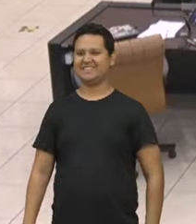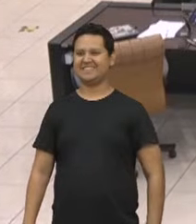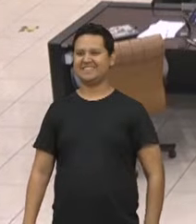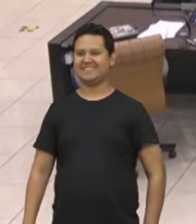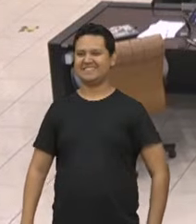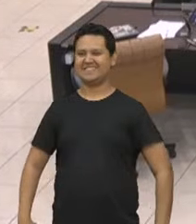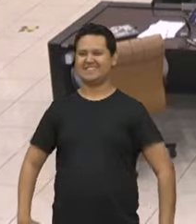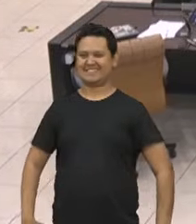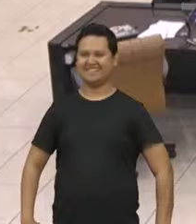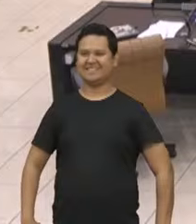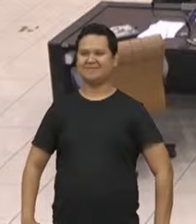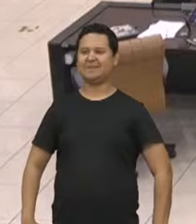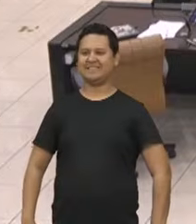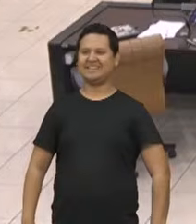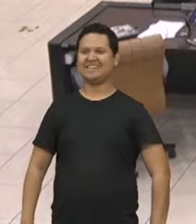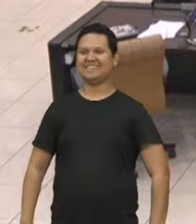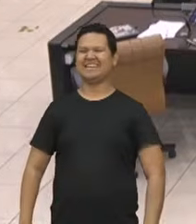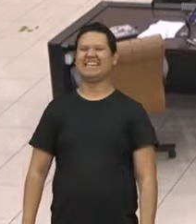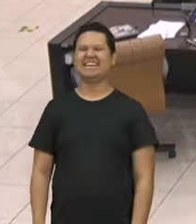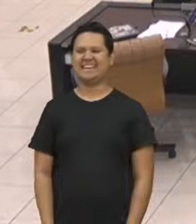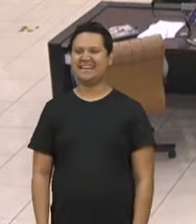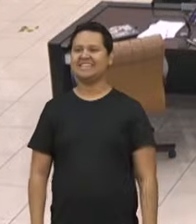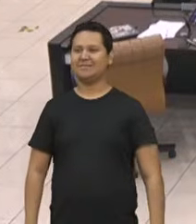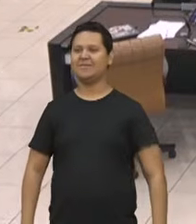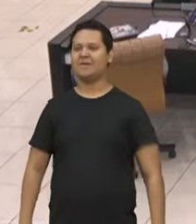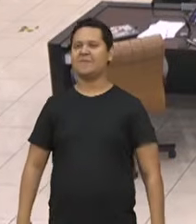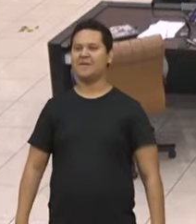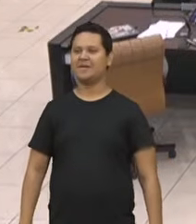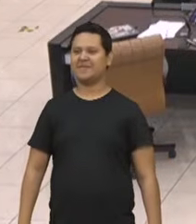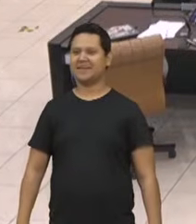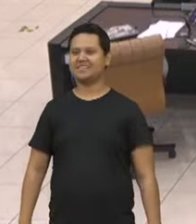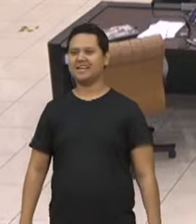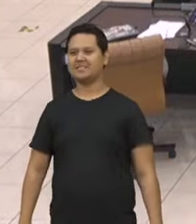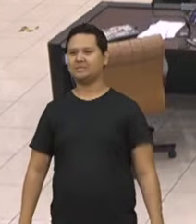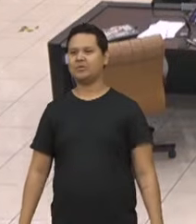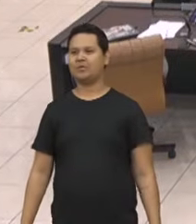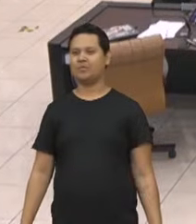Aí é.